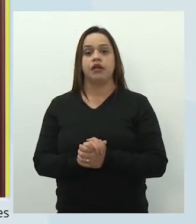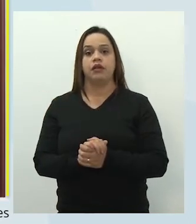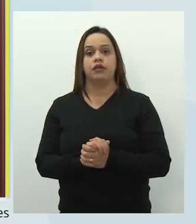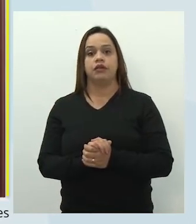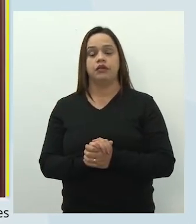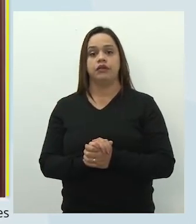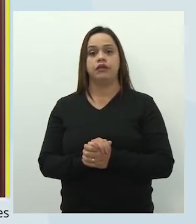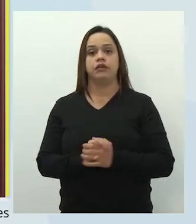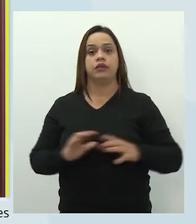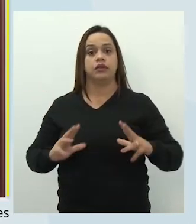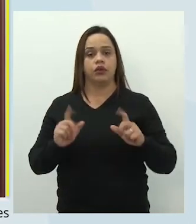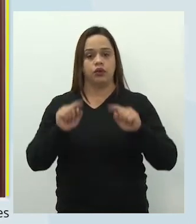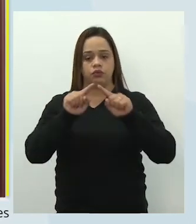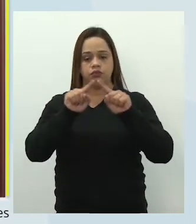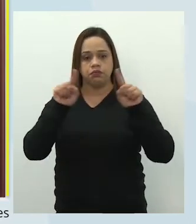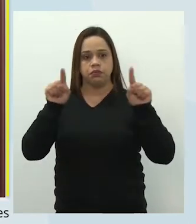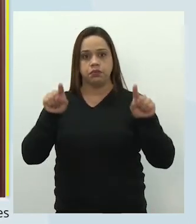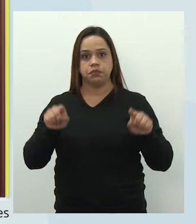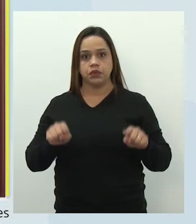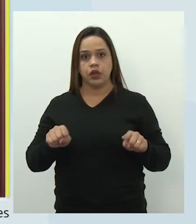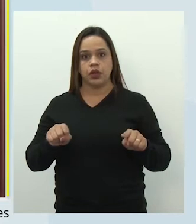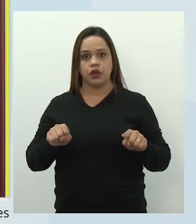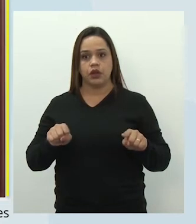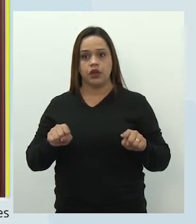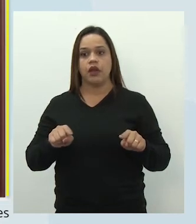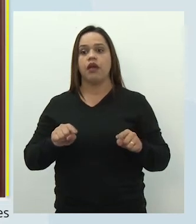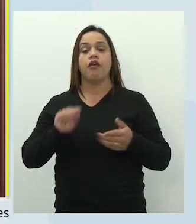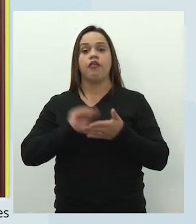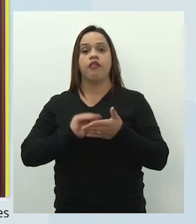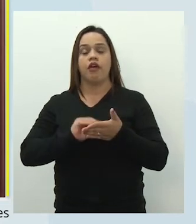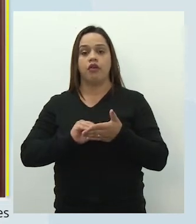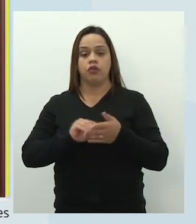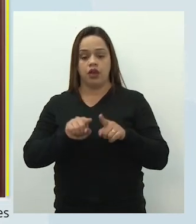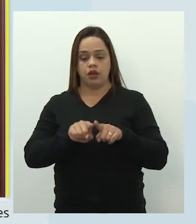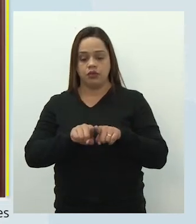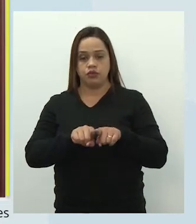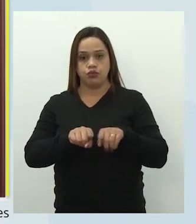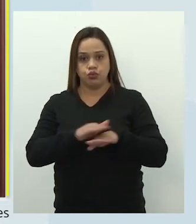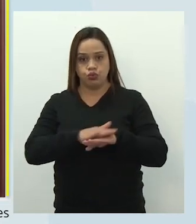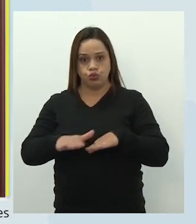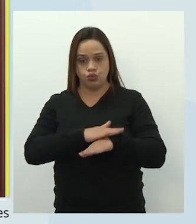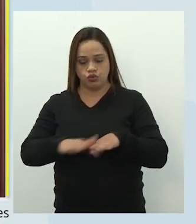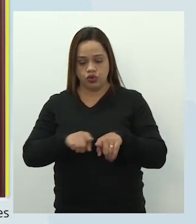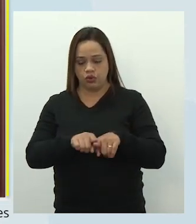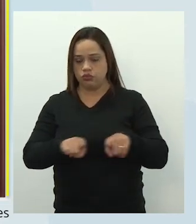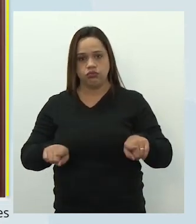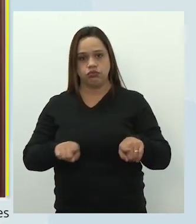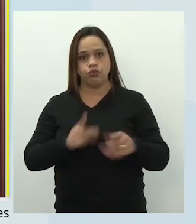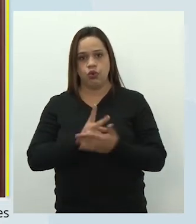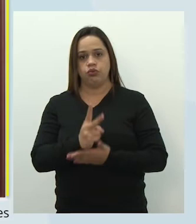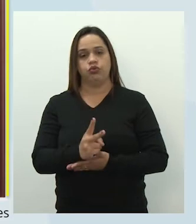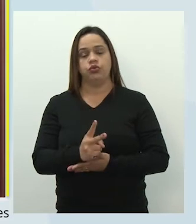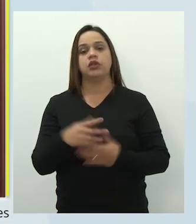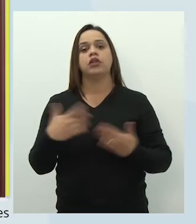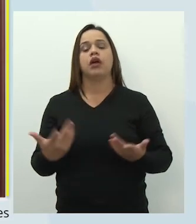porta, ele não é completo. Embaixo, no chão, ele não continua. Então, nós não